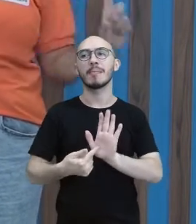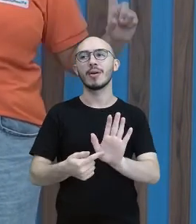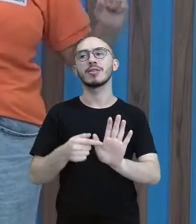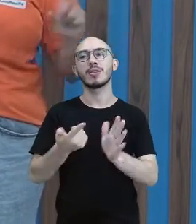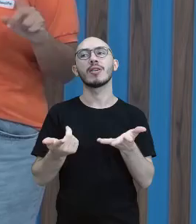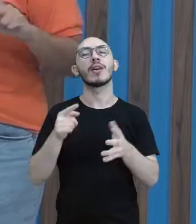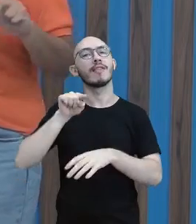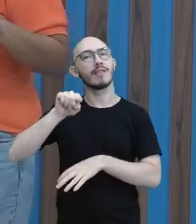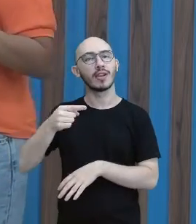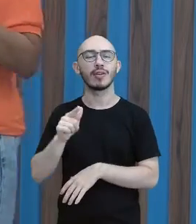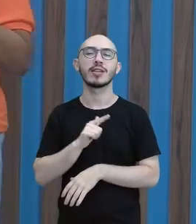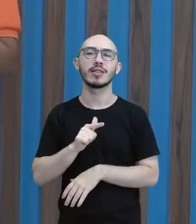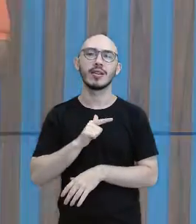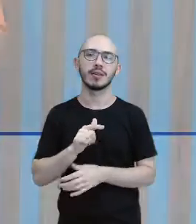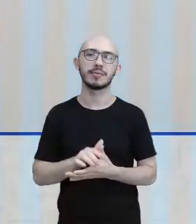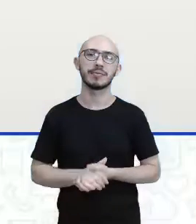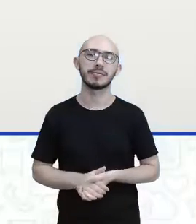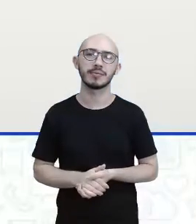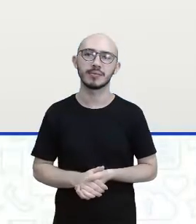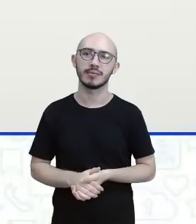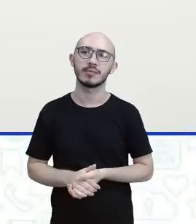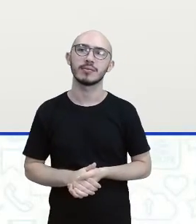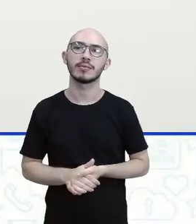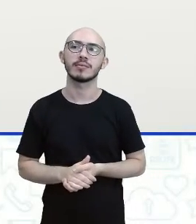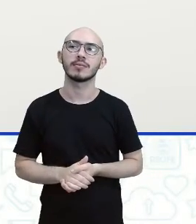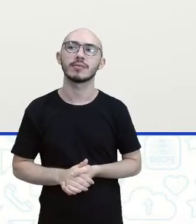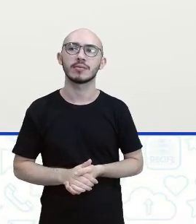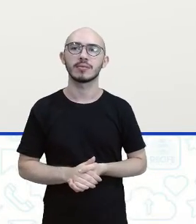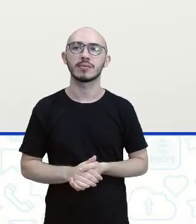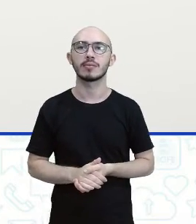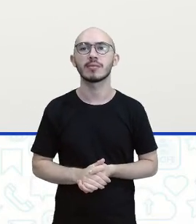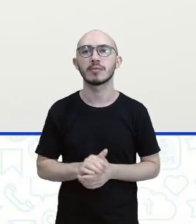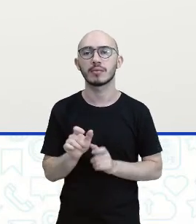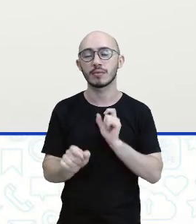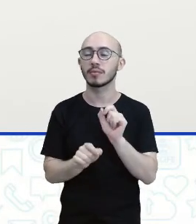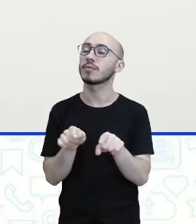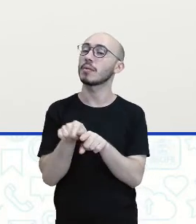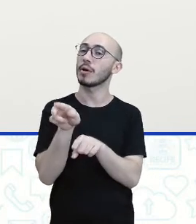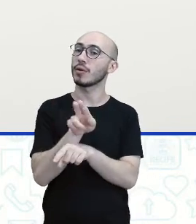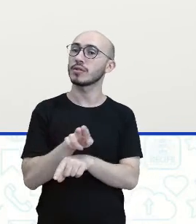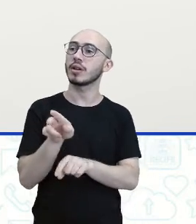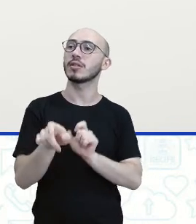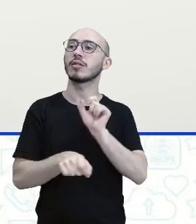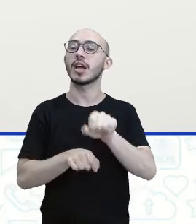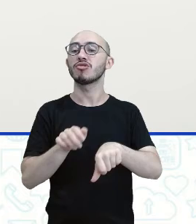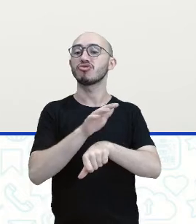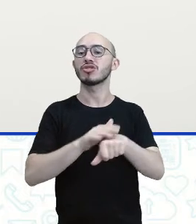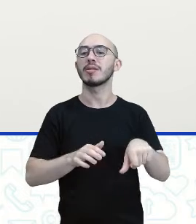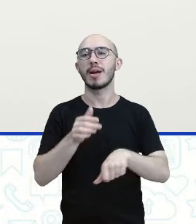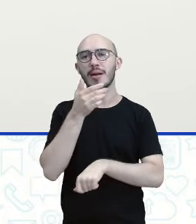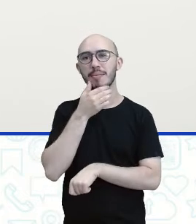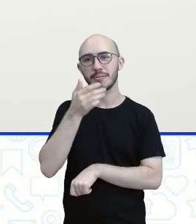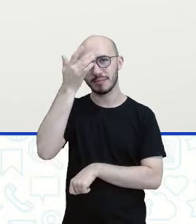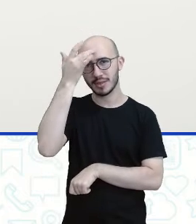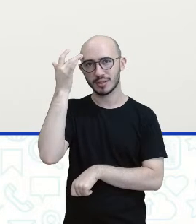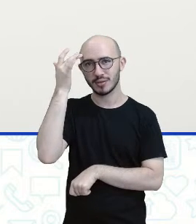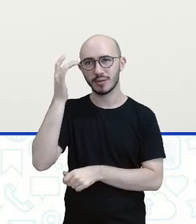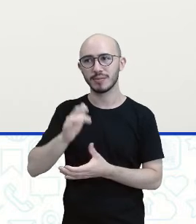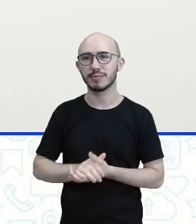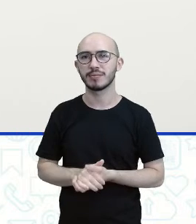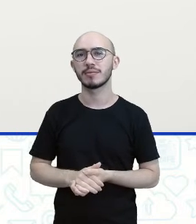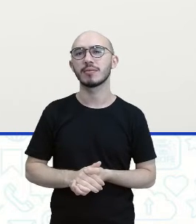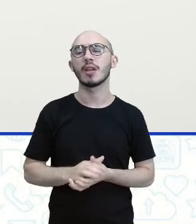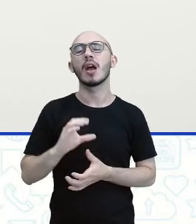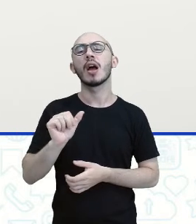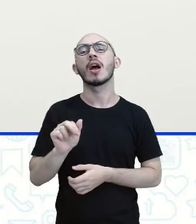usando um vocativo. Então, é colocado após o vocativo, termo utilizado para evocar o interlocutor. Carlos,